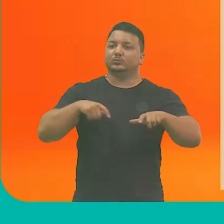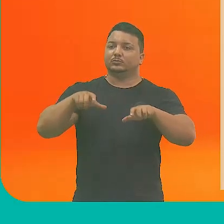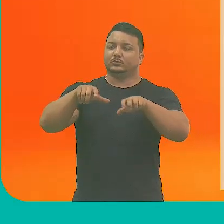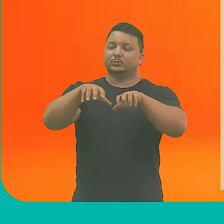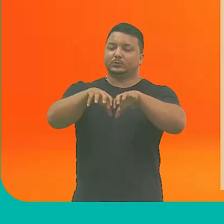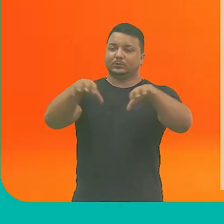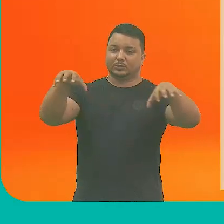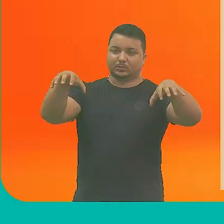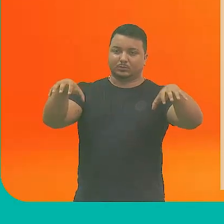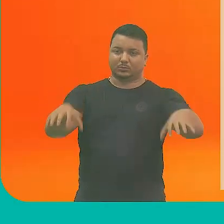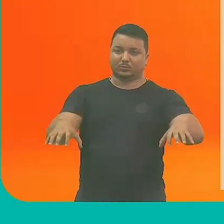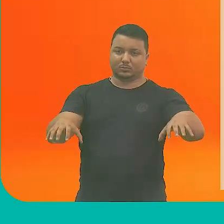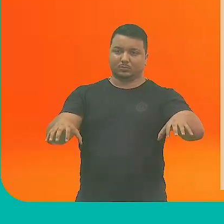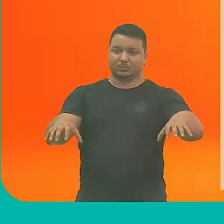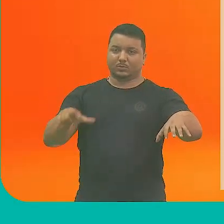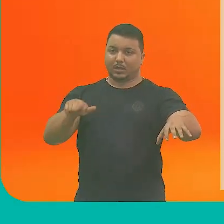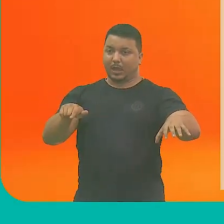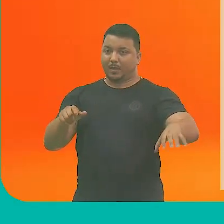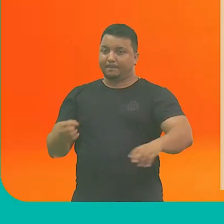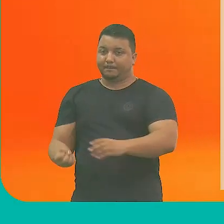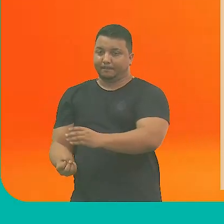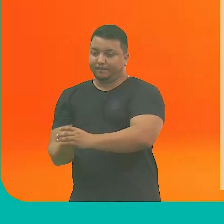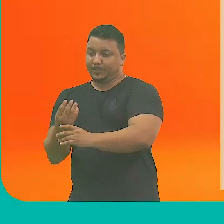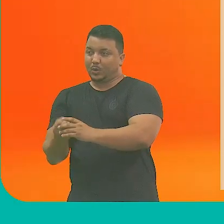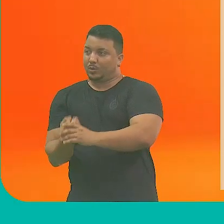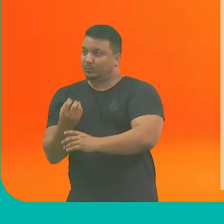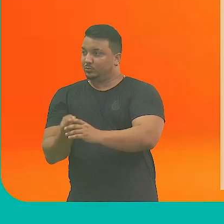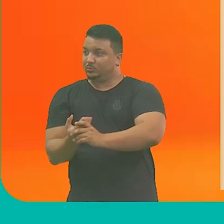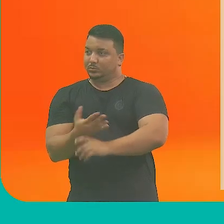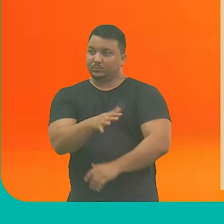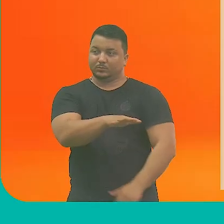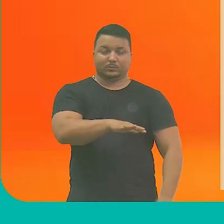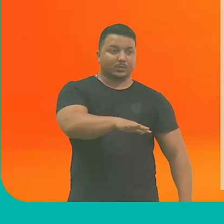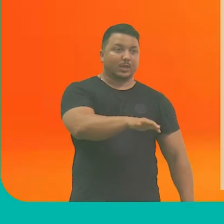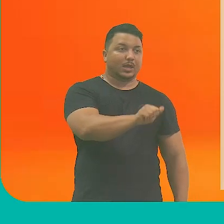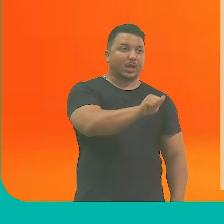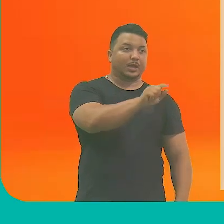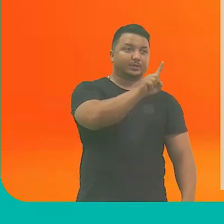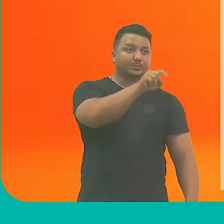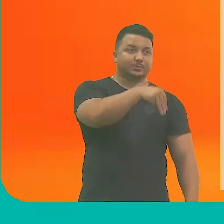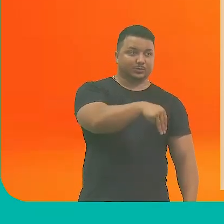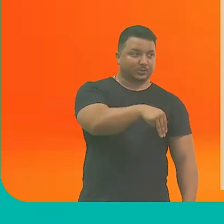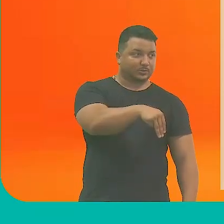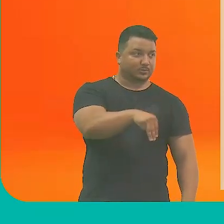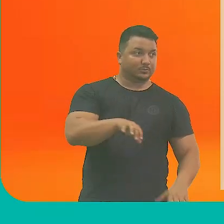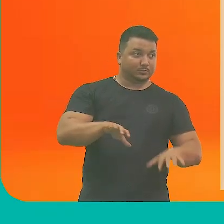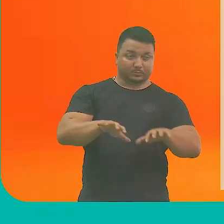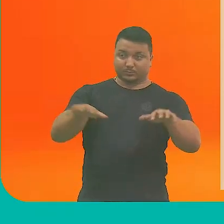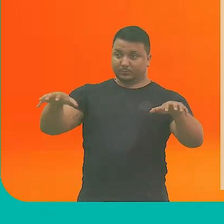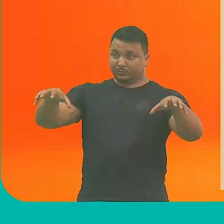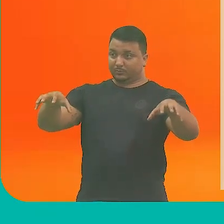setores: produção e administração. Os funcionários de um mesmo